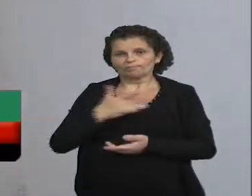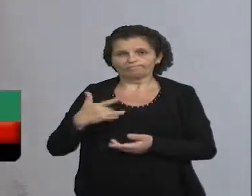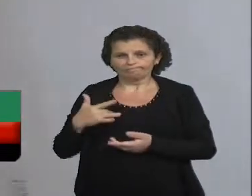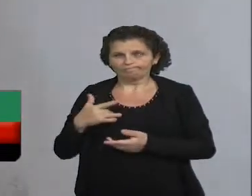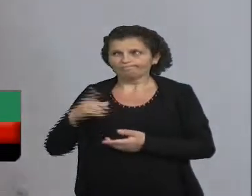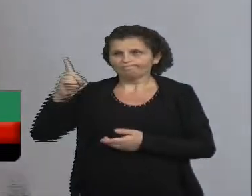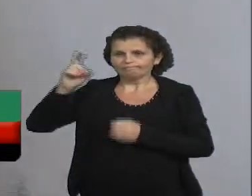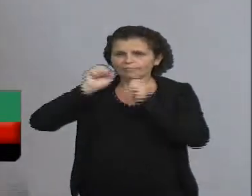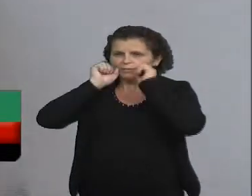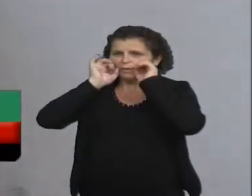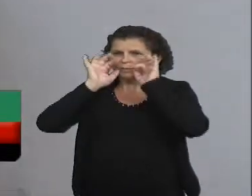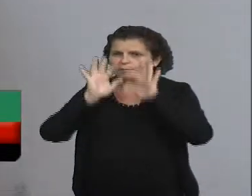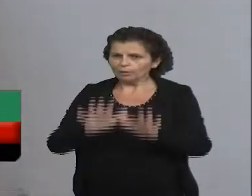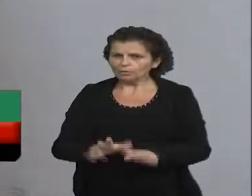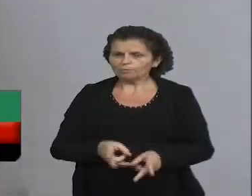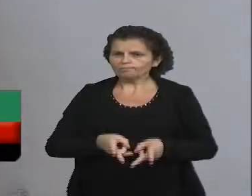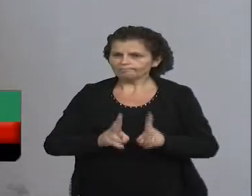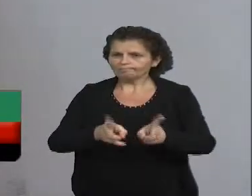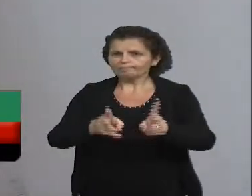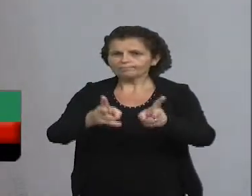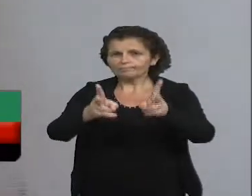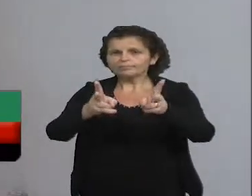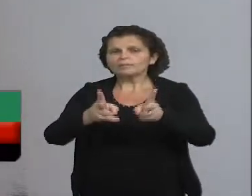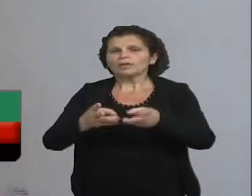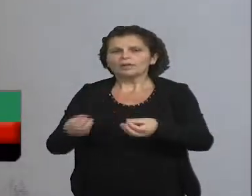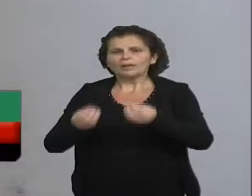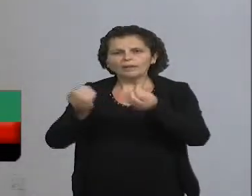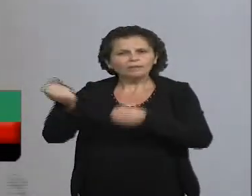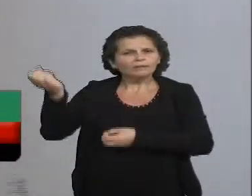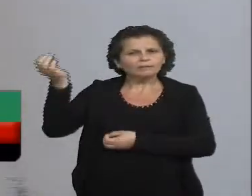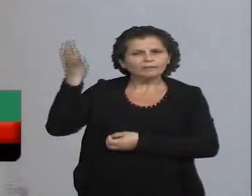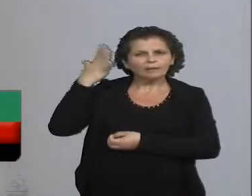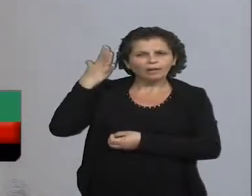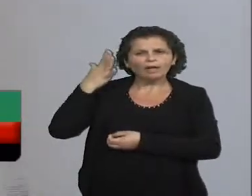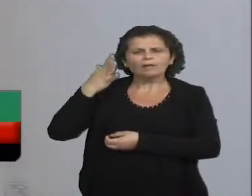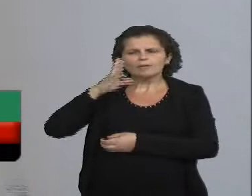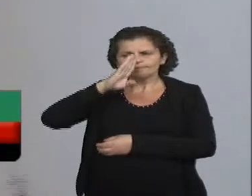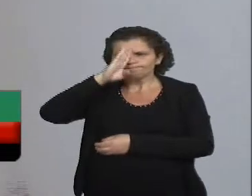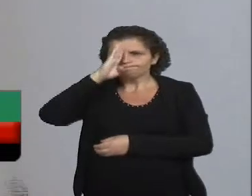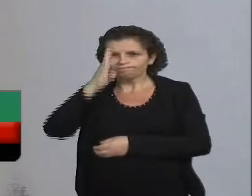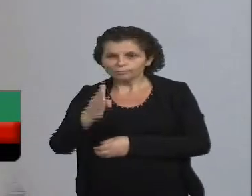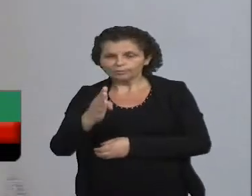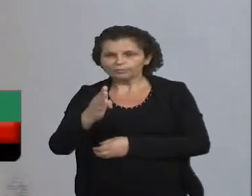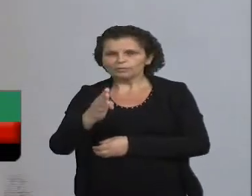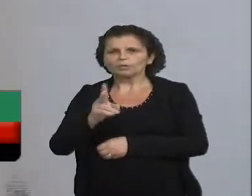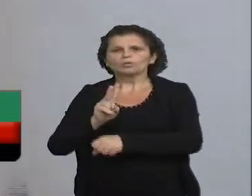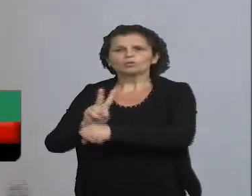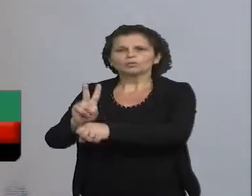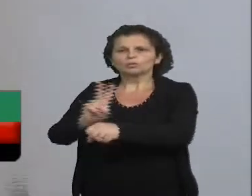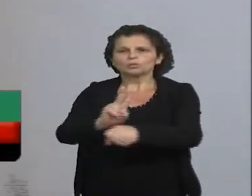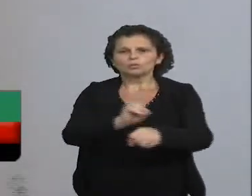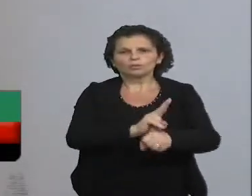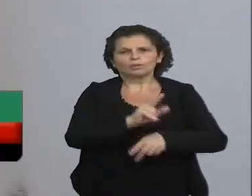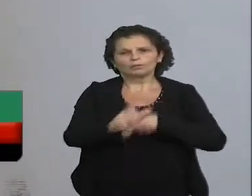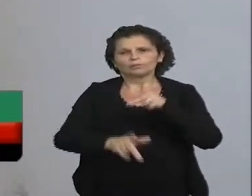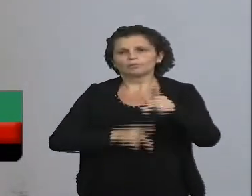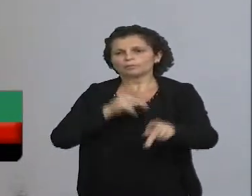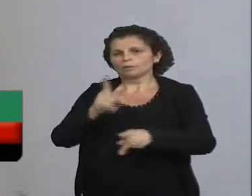Deus continue abençoando cada um de vocês, dando graça nessa missão primordial de cuidar daqueles